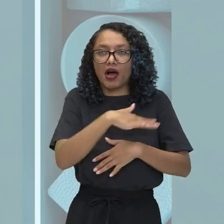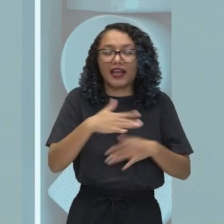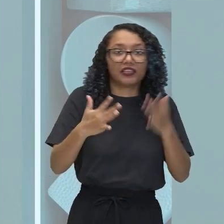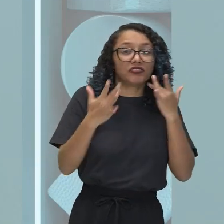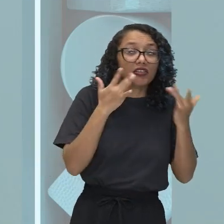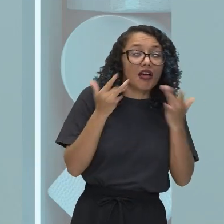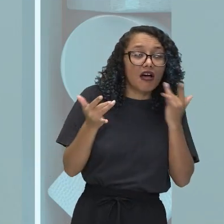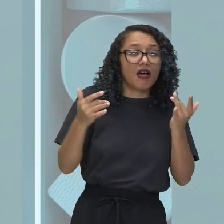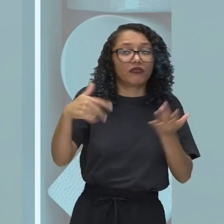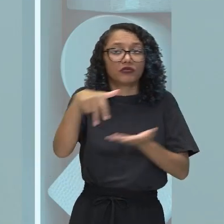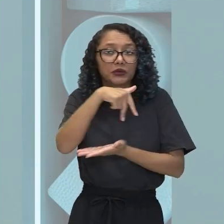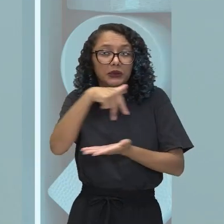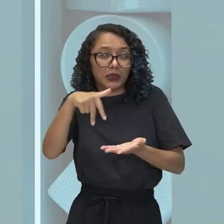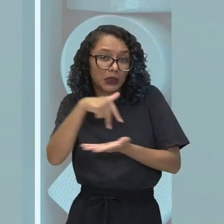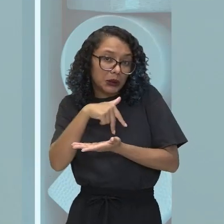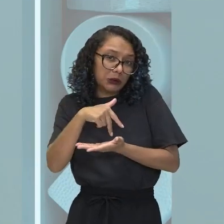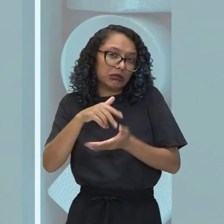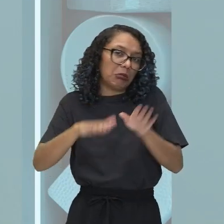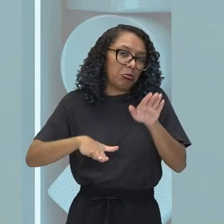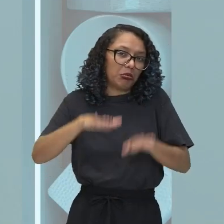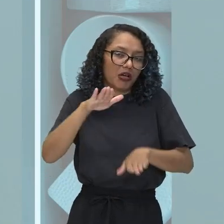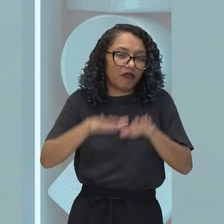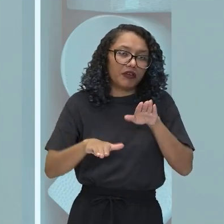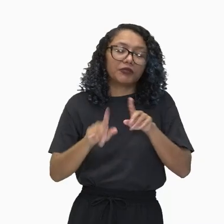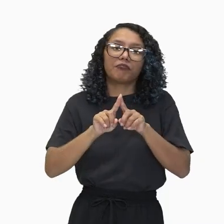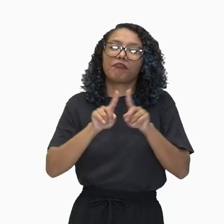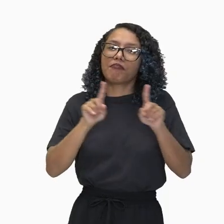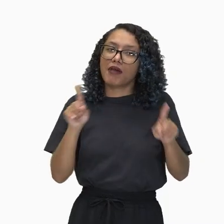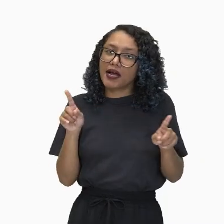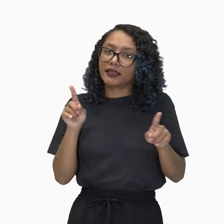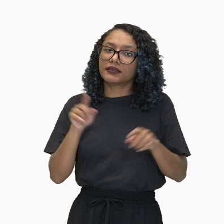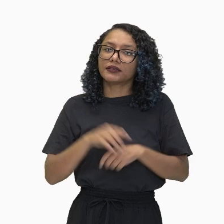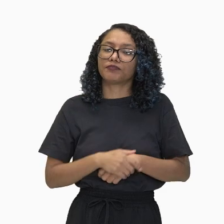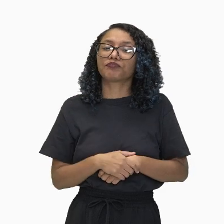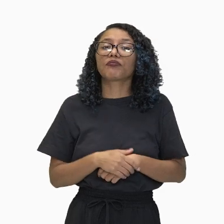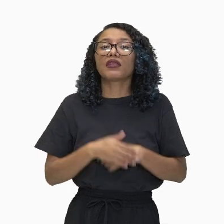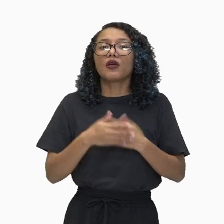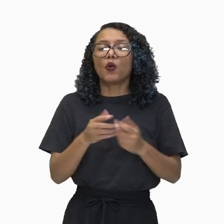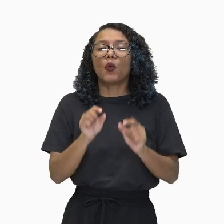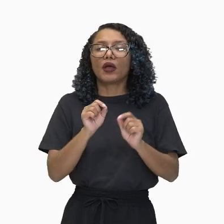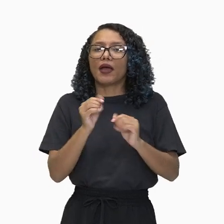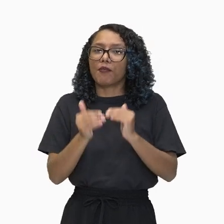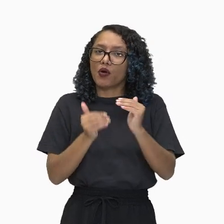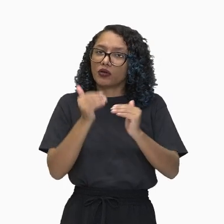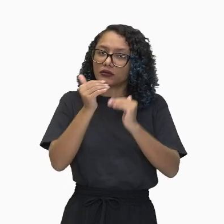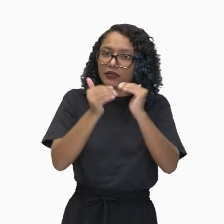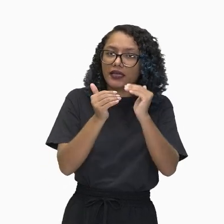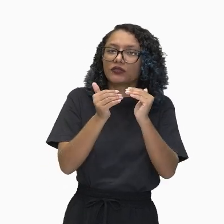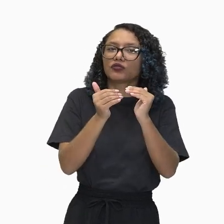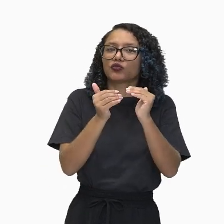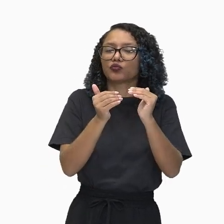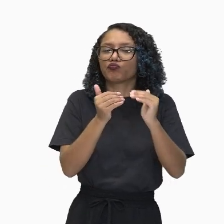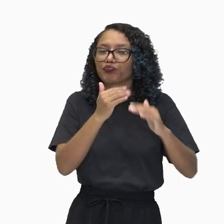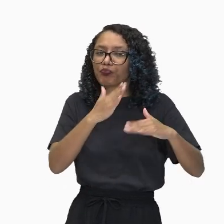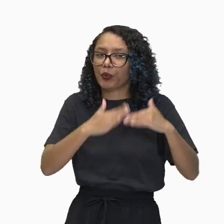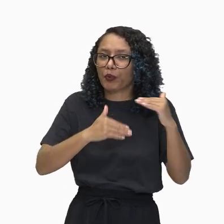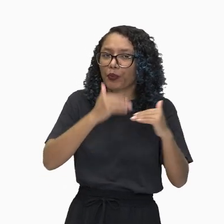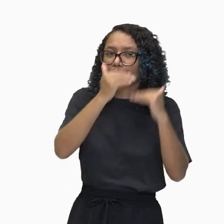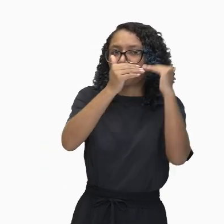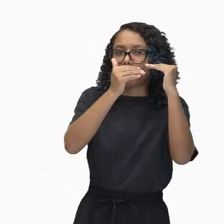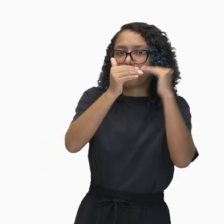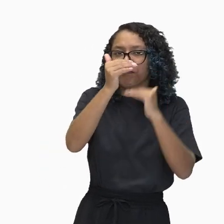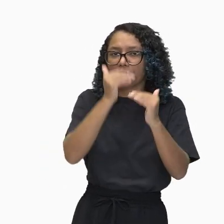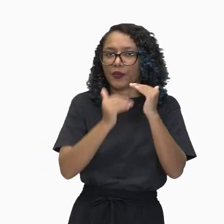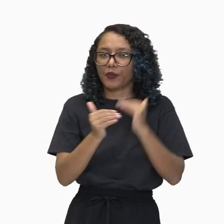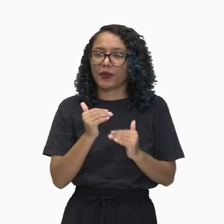dança. Mas isso é um processo de construção e desconstrução. Então, a todo momento,